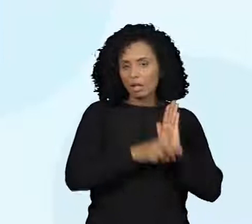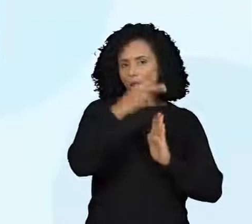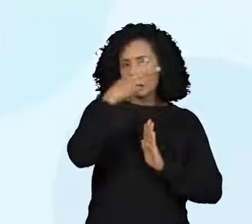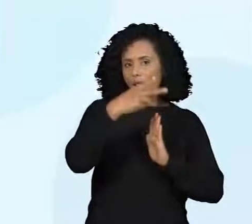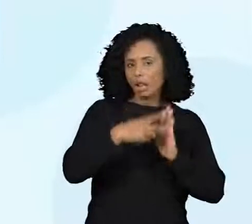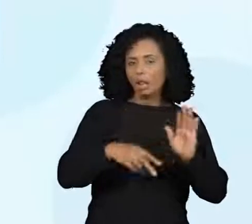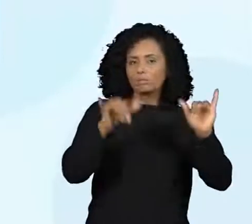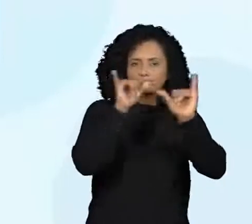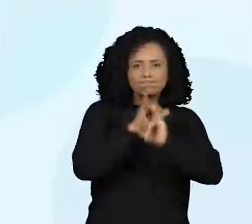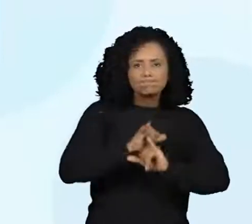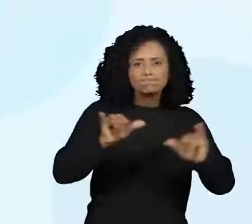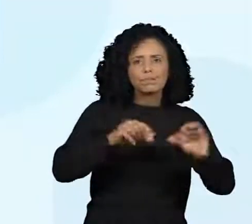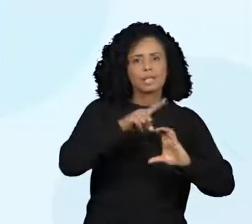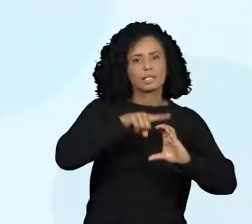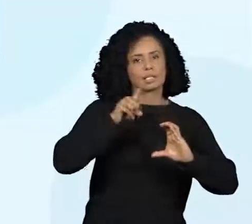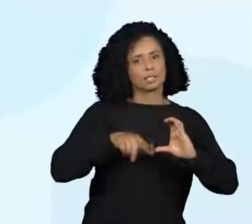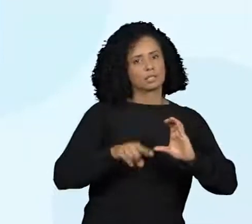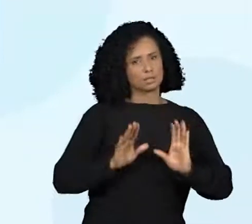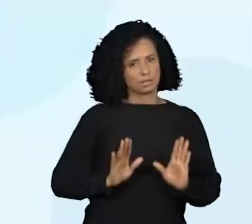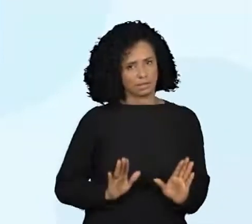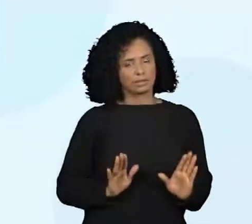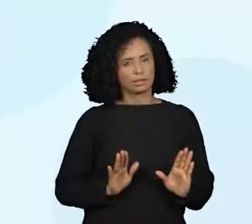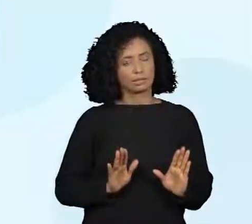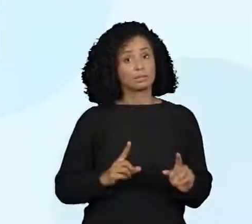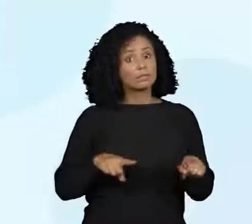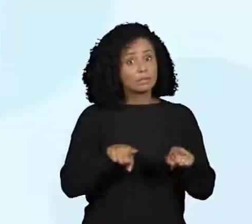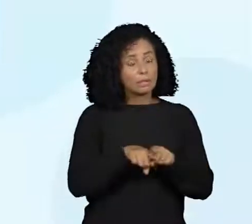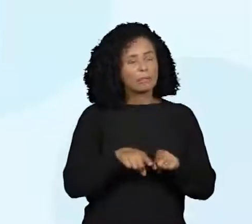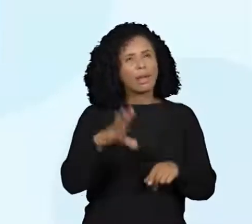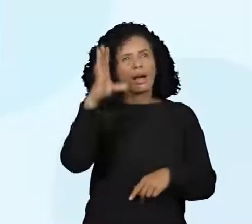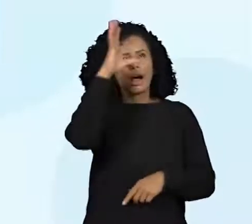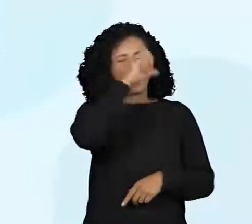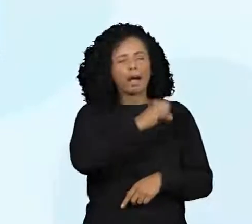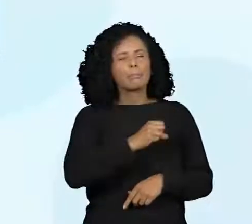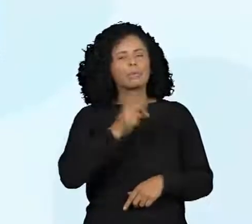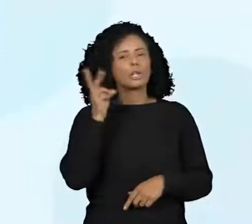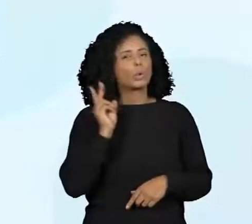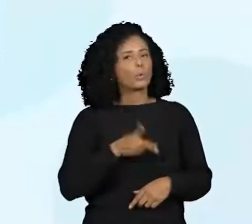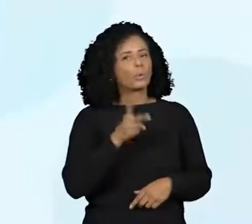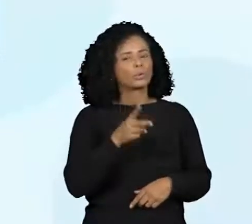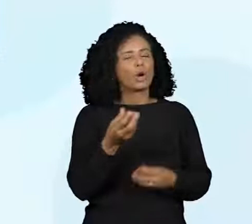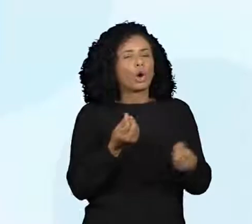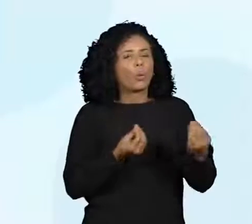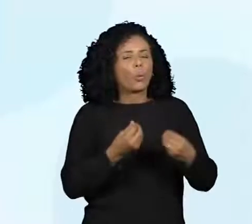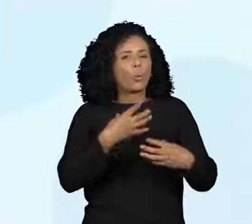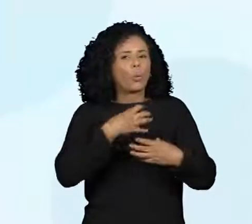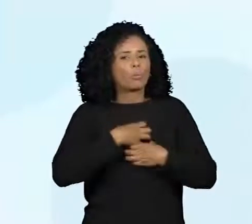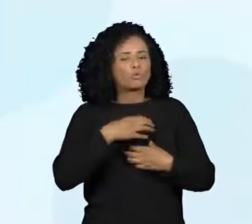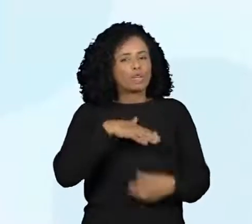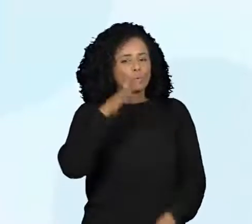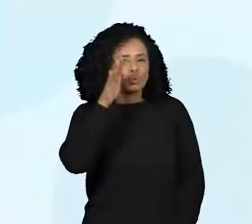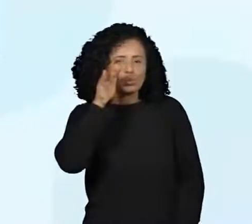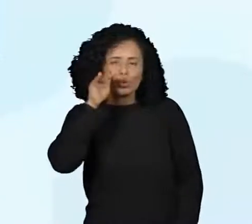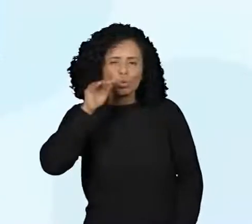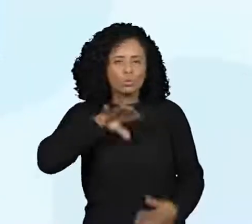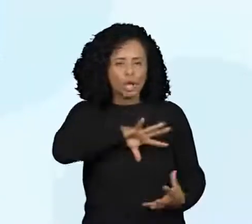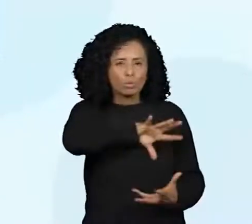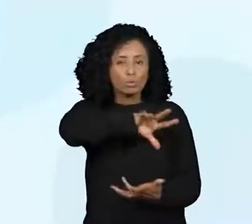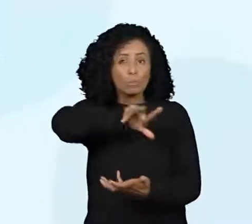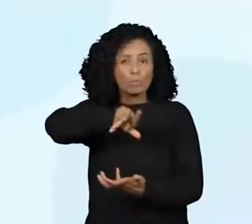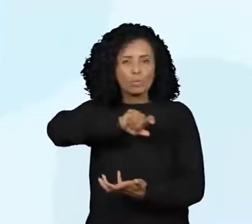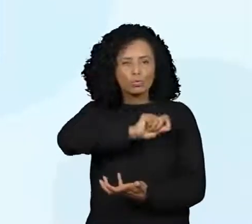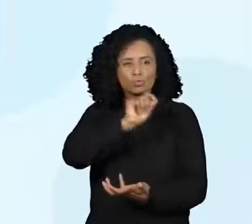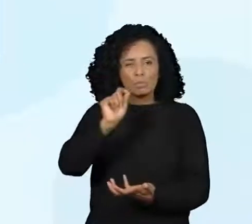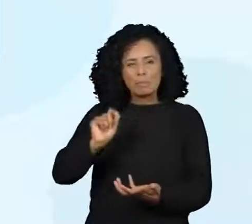divulgação científica e continuar aprendendo sobre curiosidades diversas do mundo. Então,